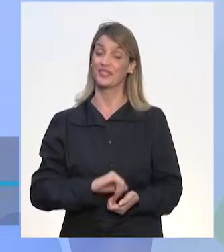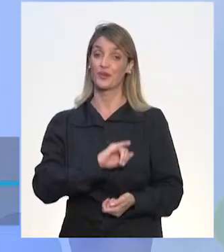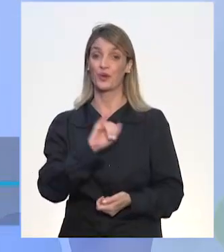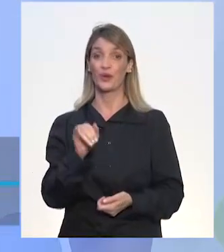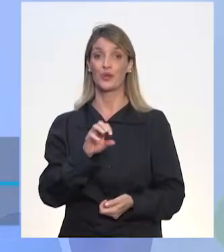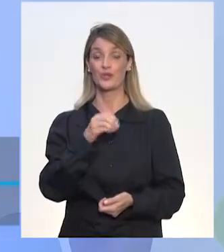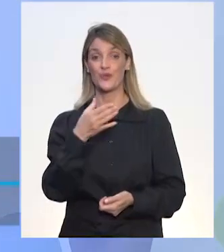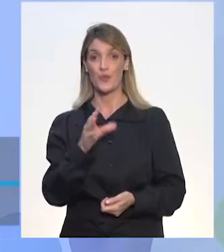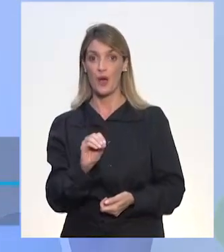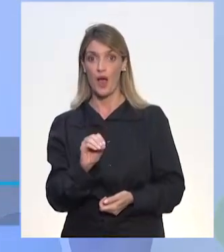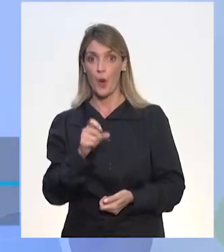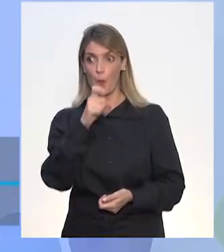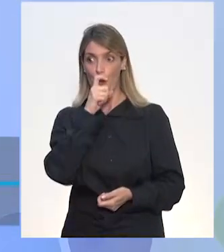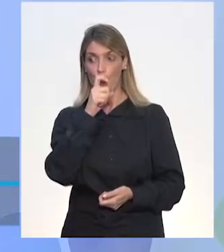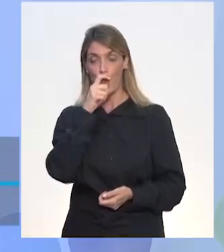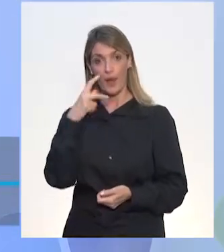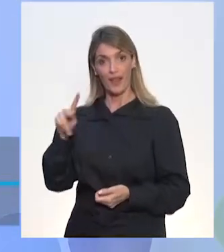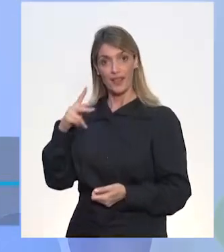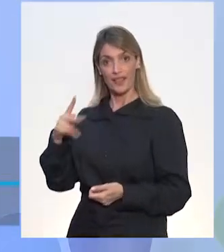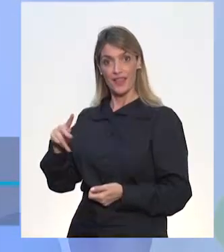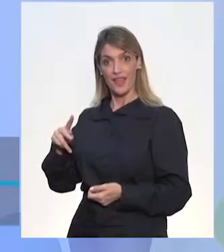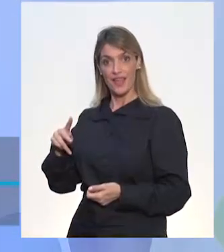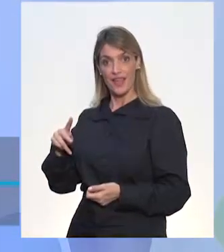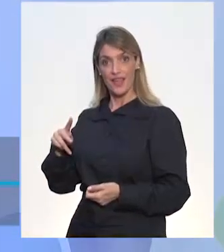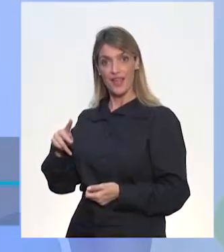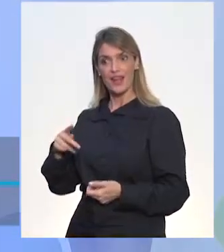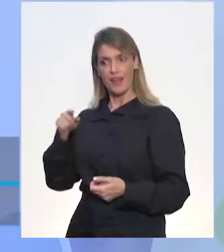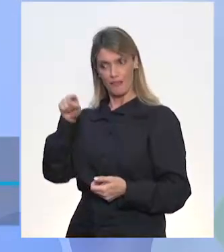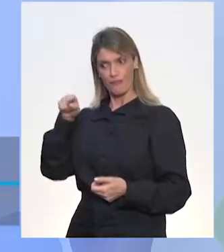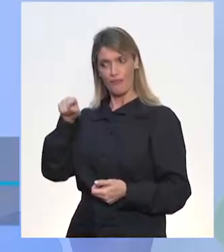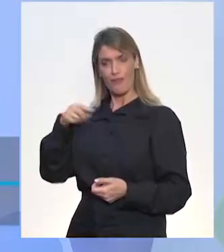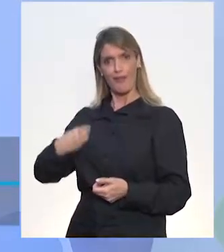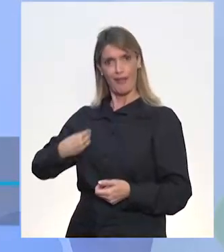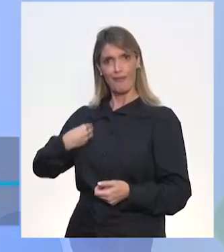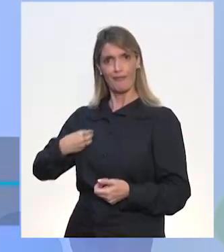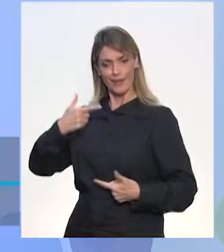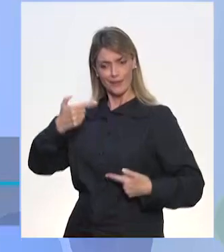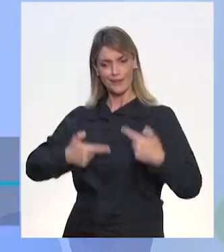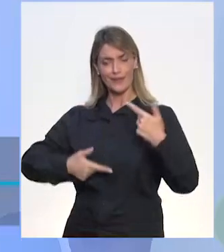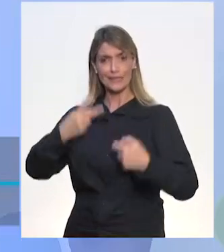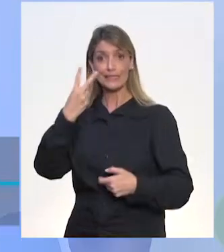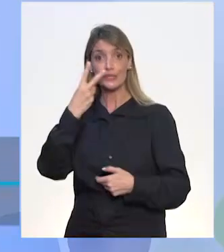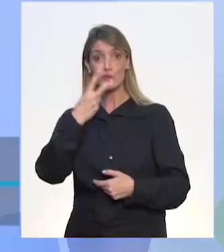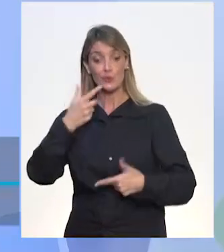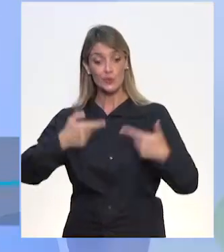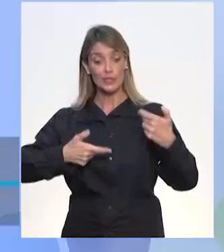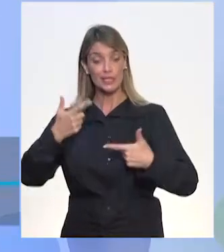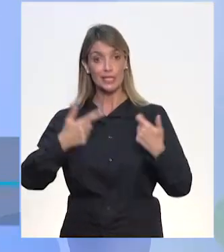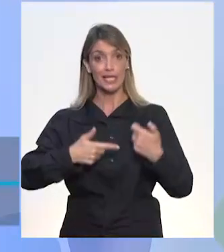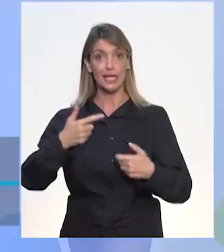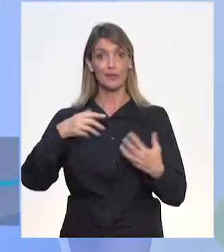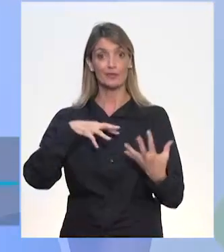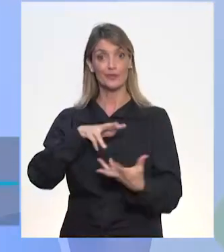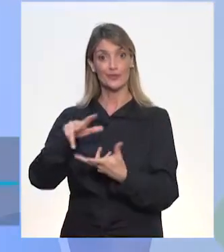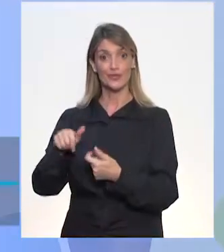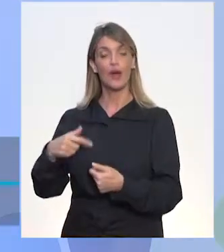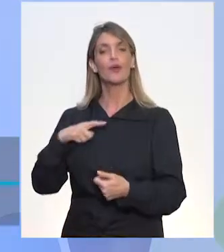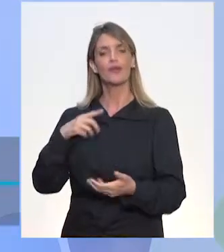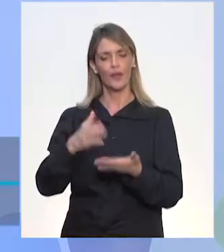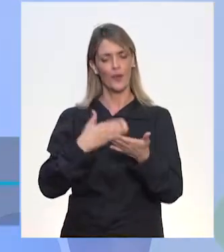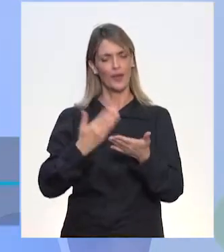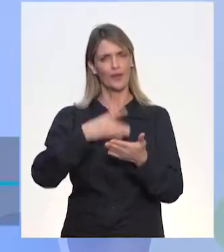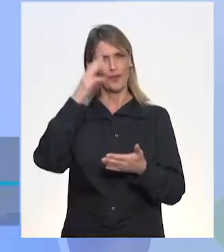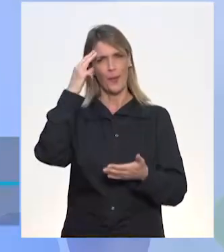um pai que lutou na Segunda Grande Guerra. Ele acabou até escrevendo um livro de memórias, ao qual eu até tenho em